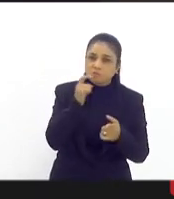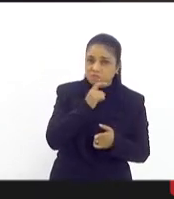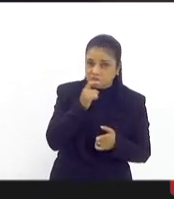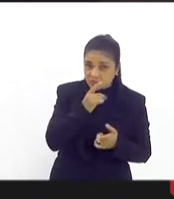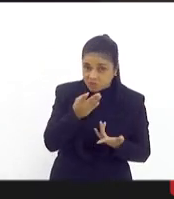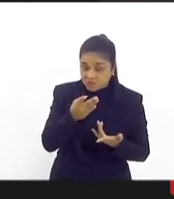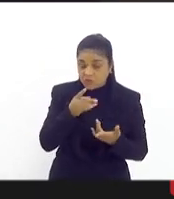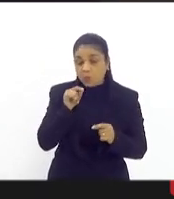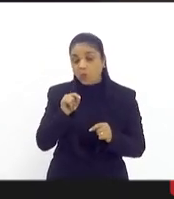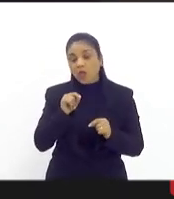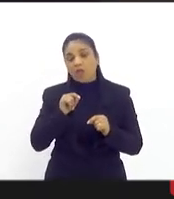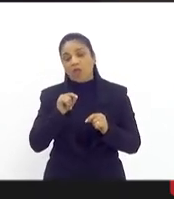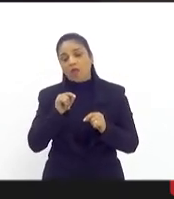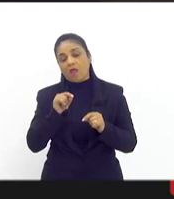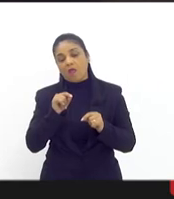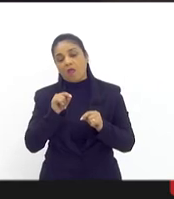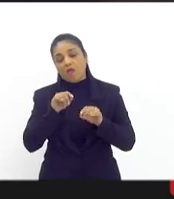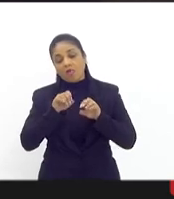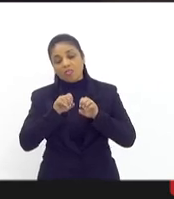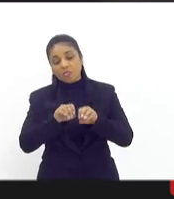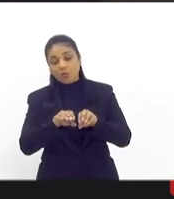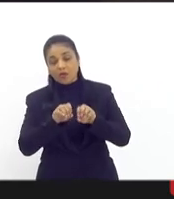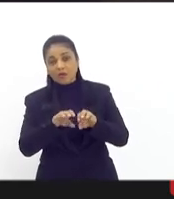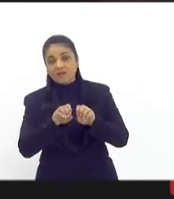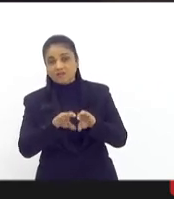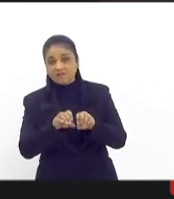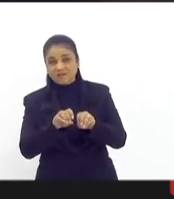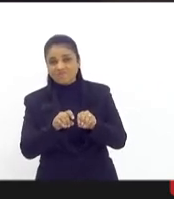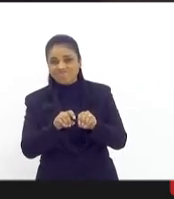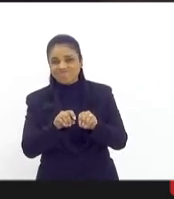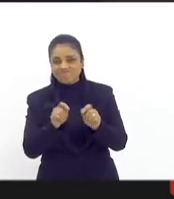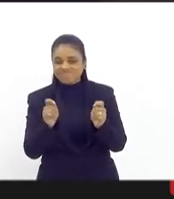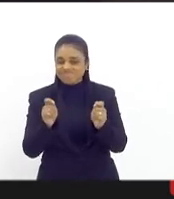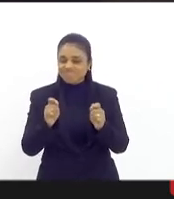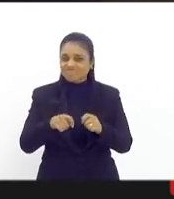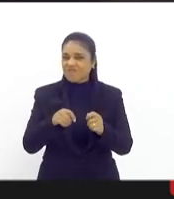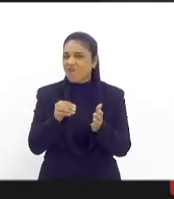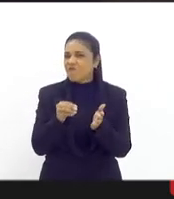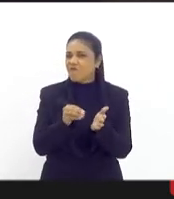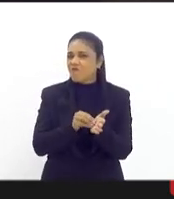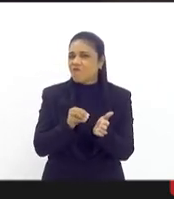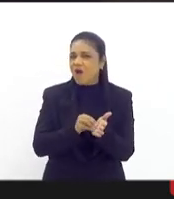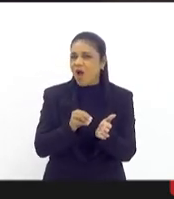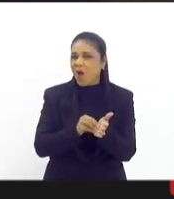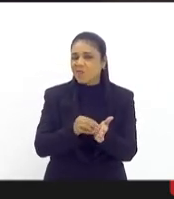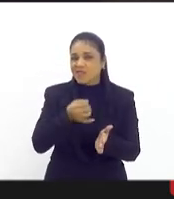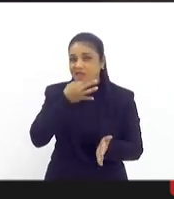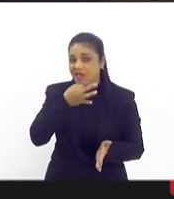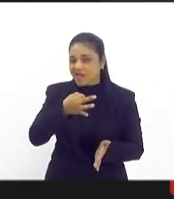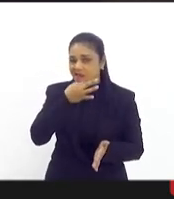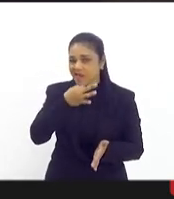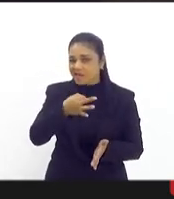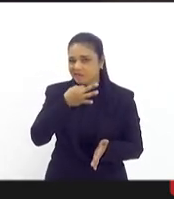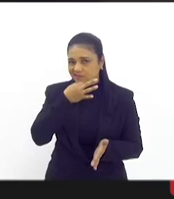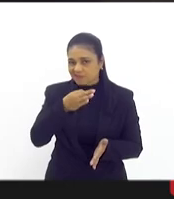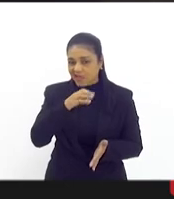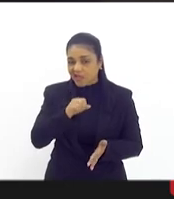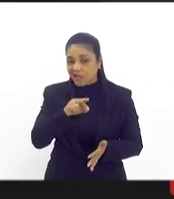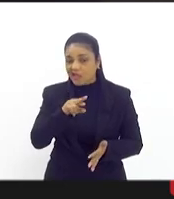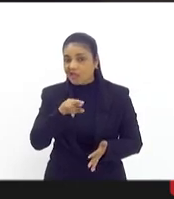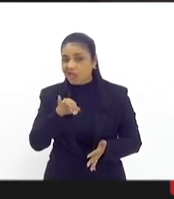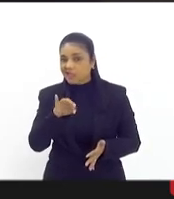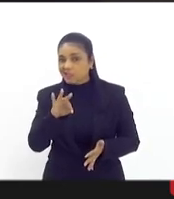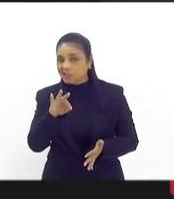uma educação que ela não é suficientemente capaz de nos dar senso crítico. É uma luta que, enfim,